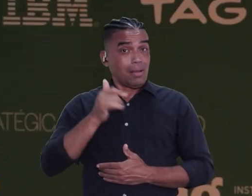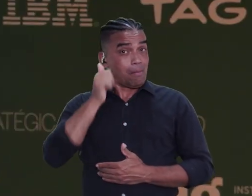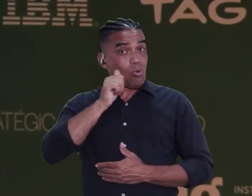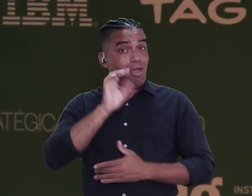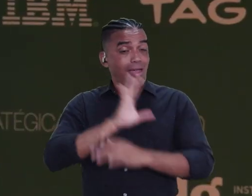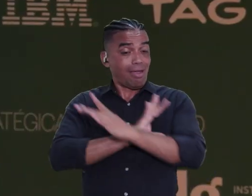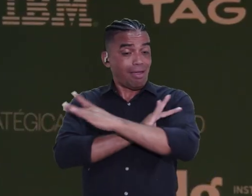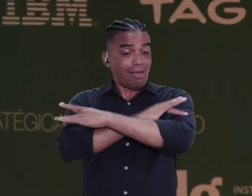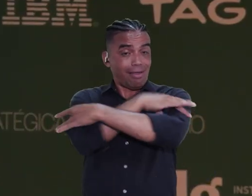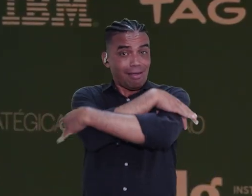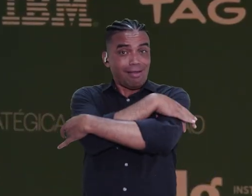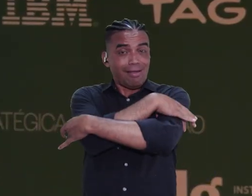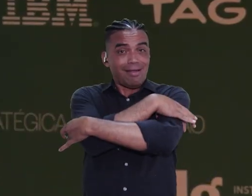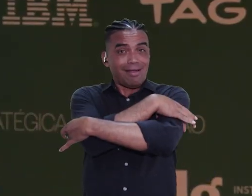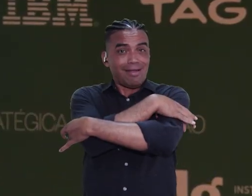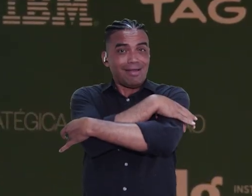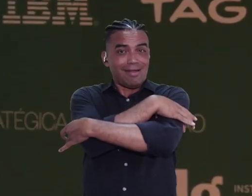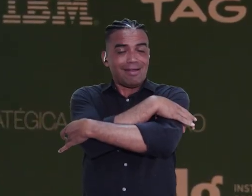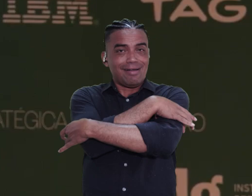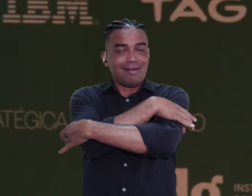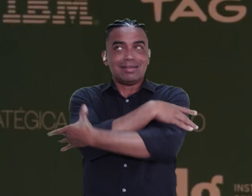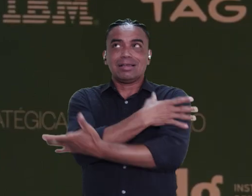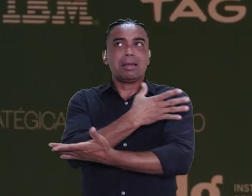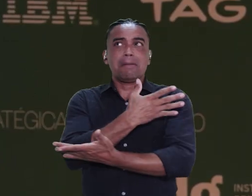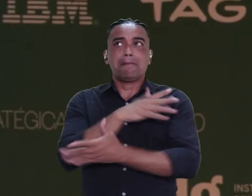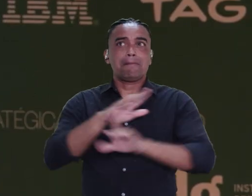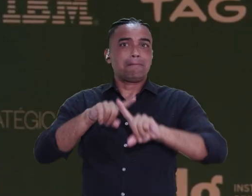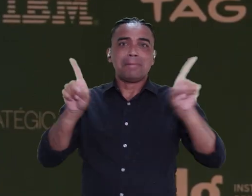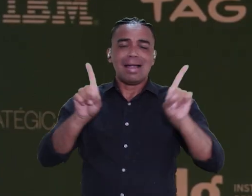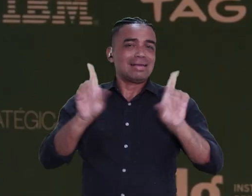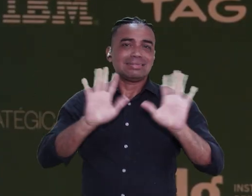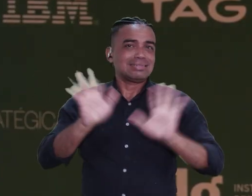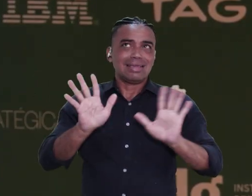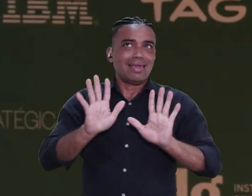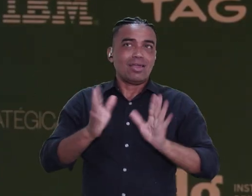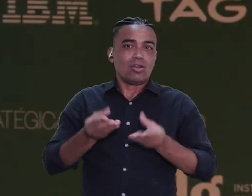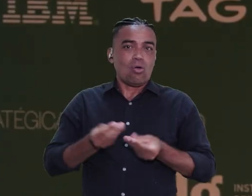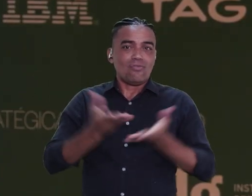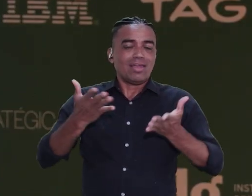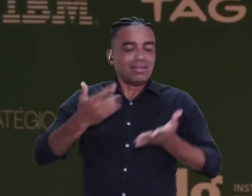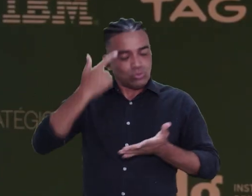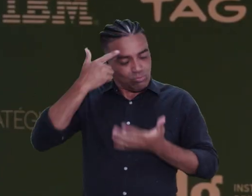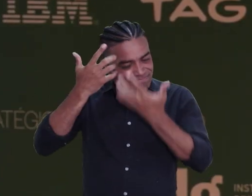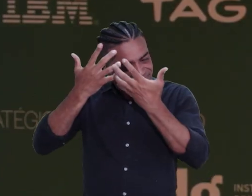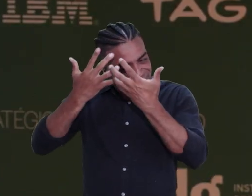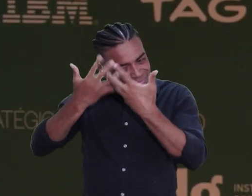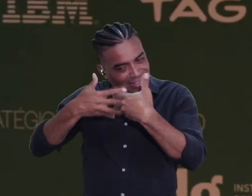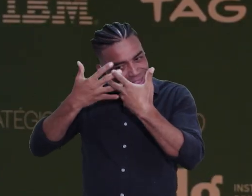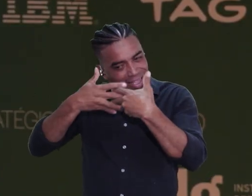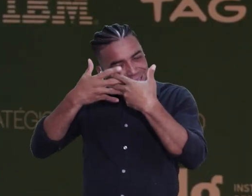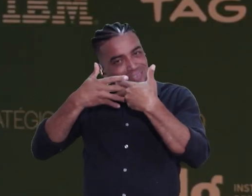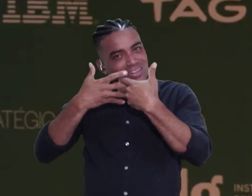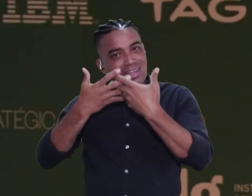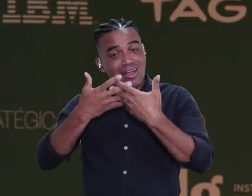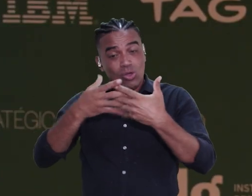candomblé, mas eu não trago uma reflexão sobre